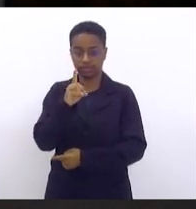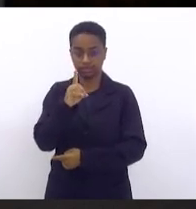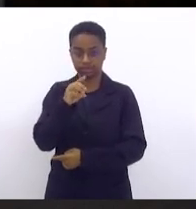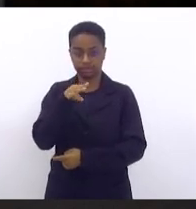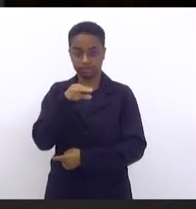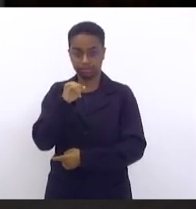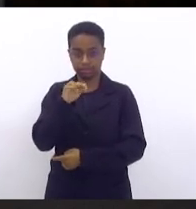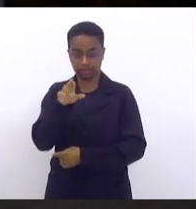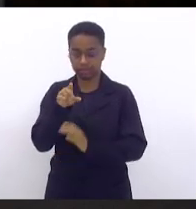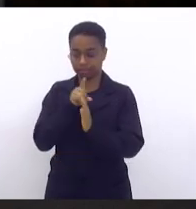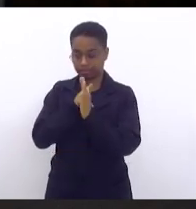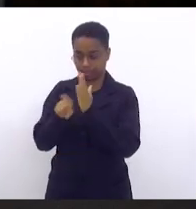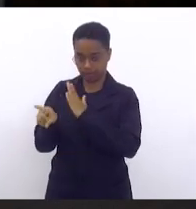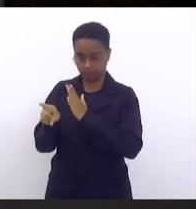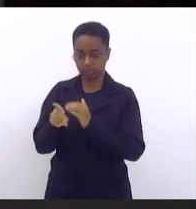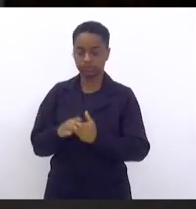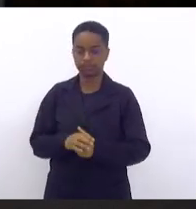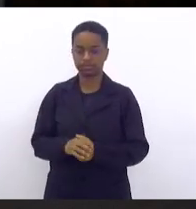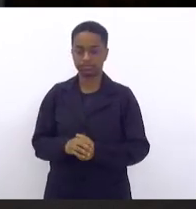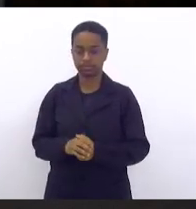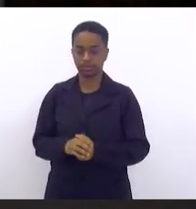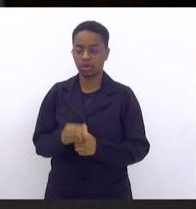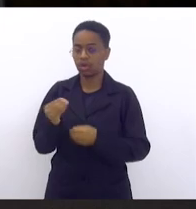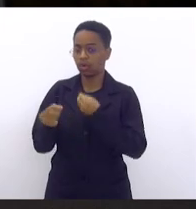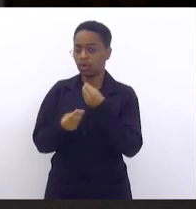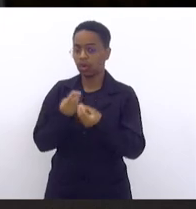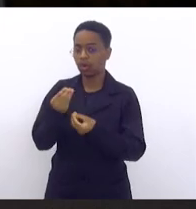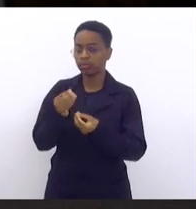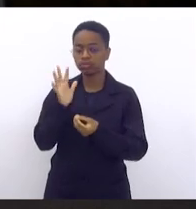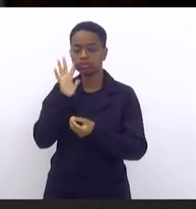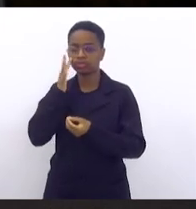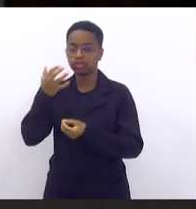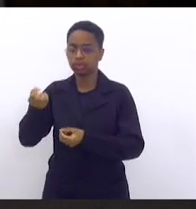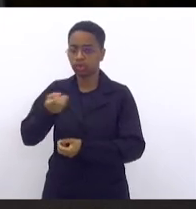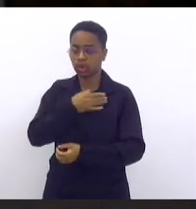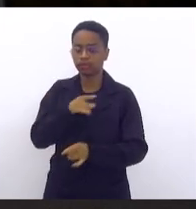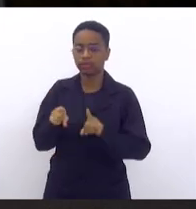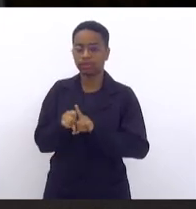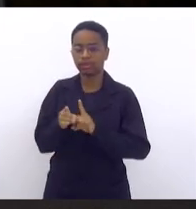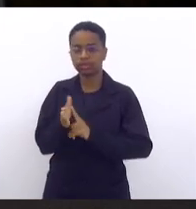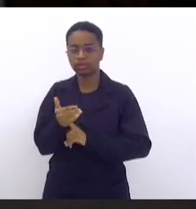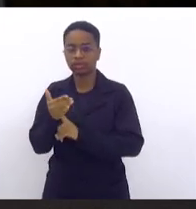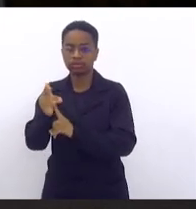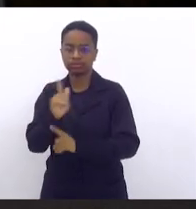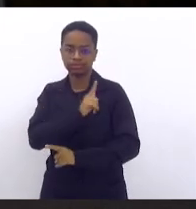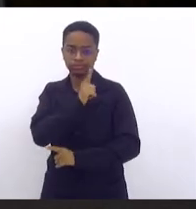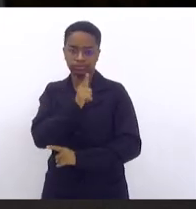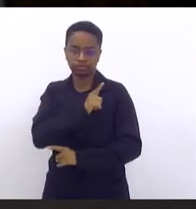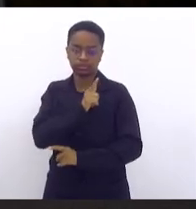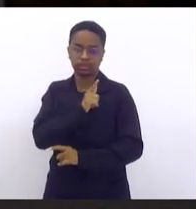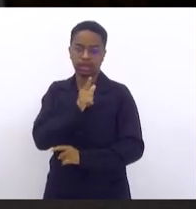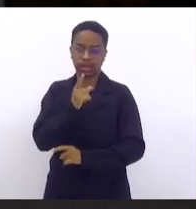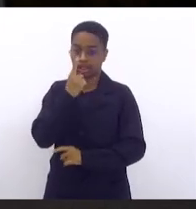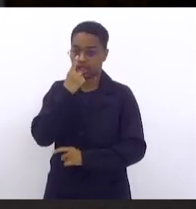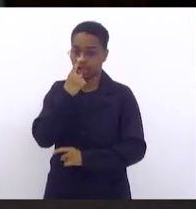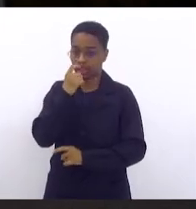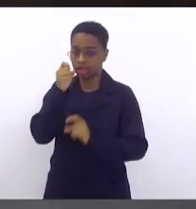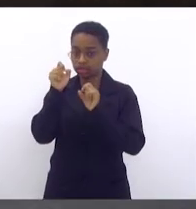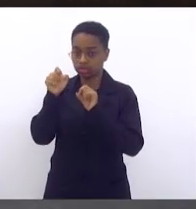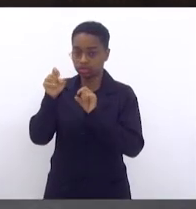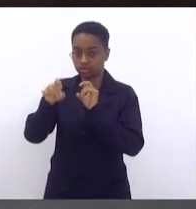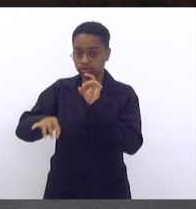Ele pergunta como novas soluções e tecnologias de gestão de resíduos podem ser apresentadas a